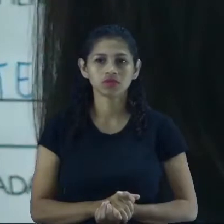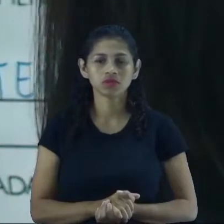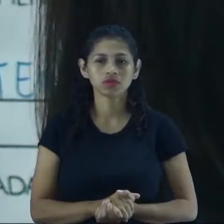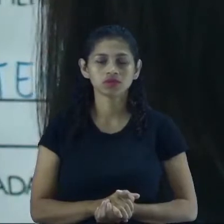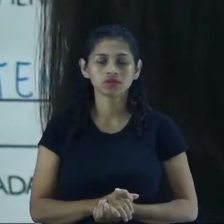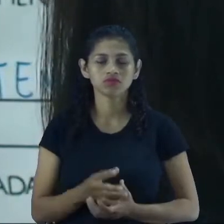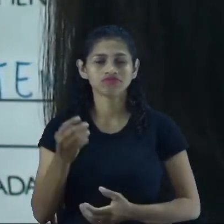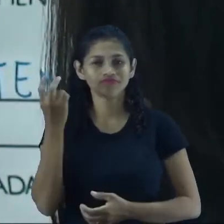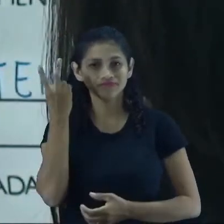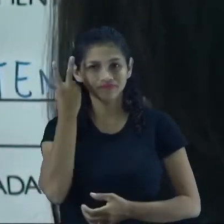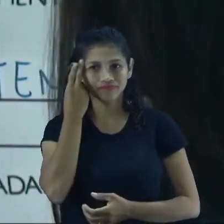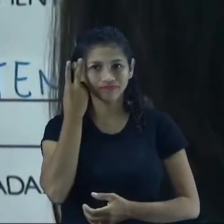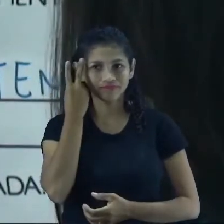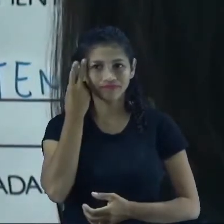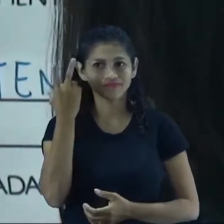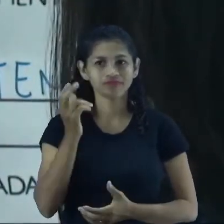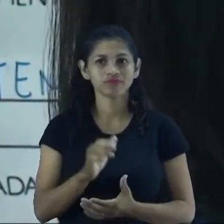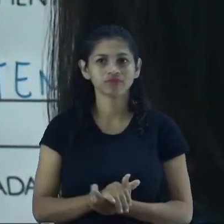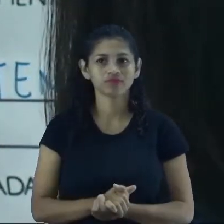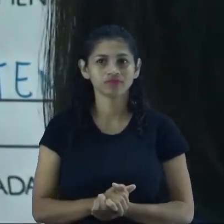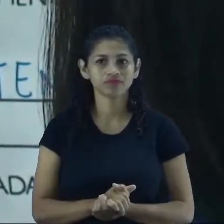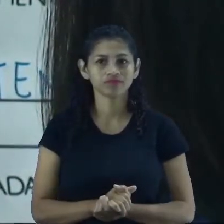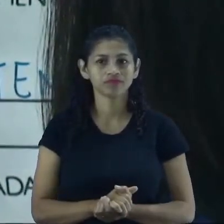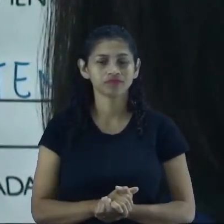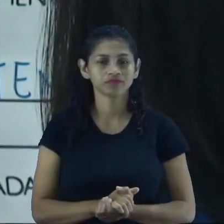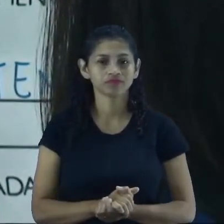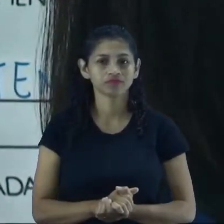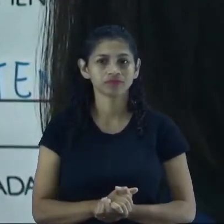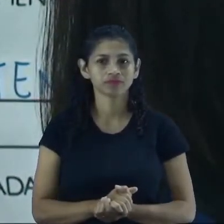naturais, né? Elementos da natureza, não tem